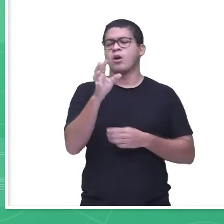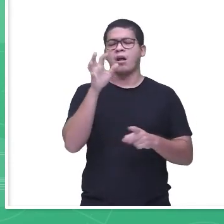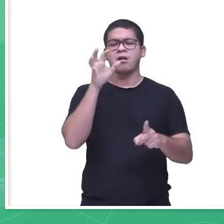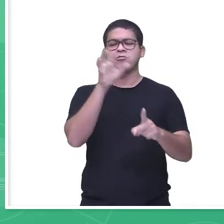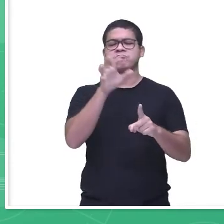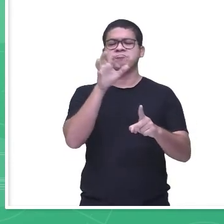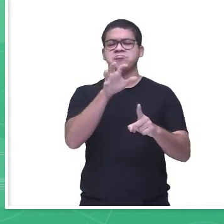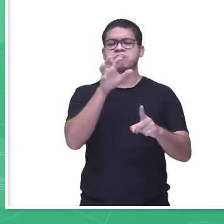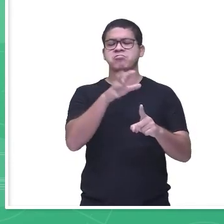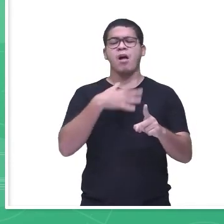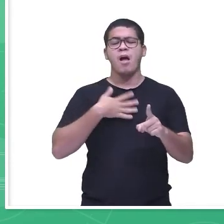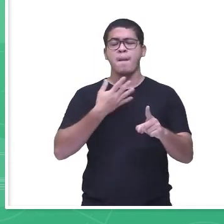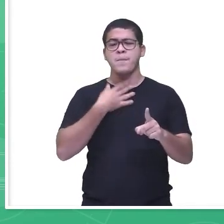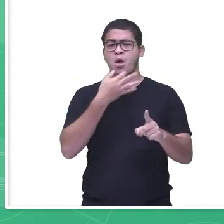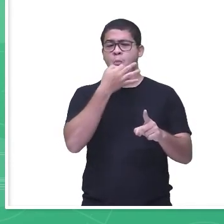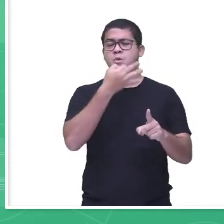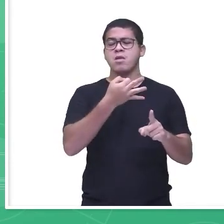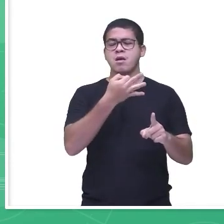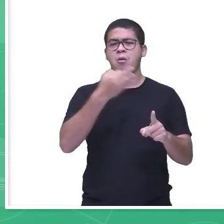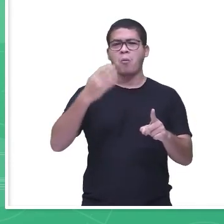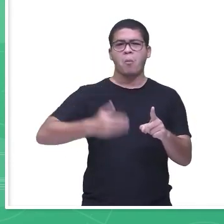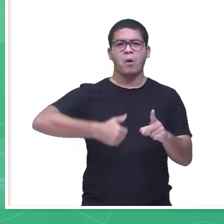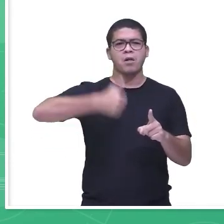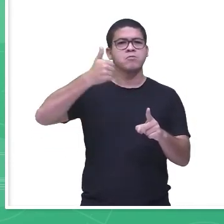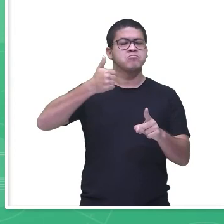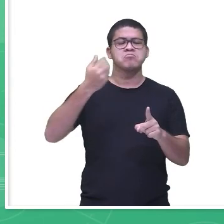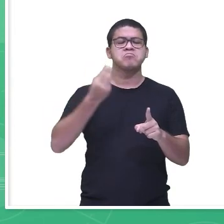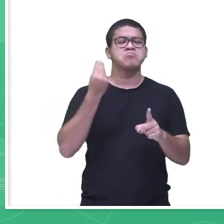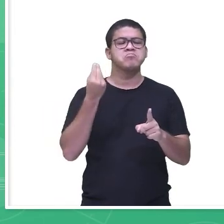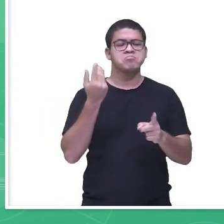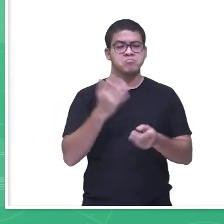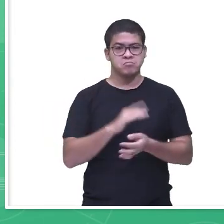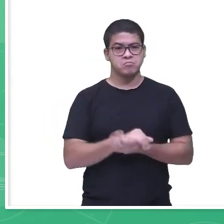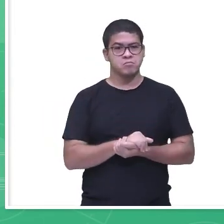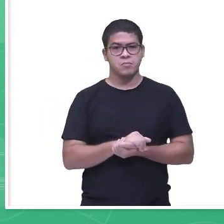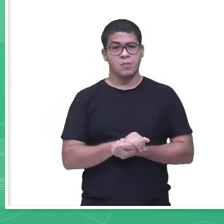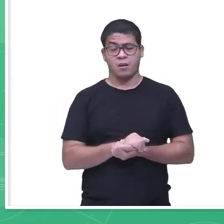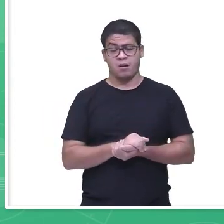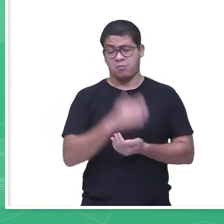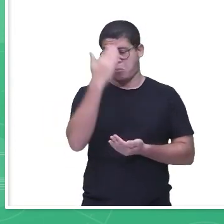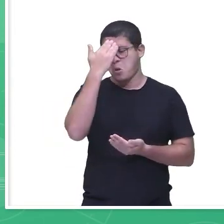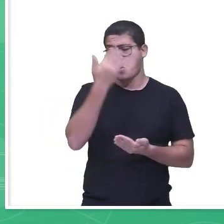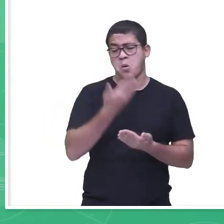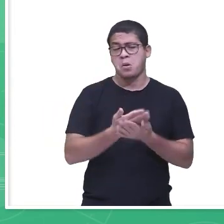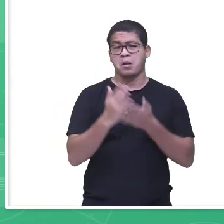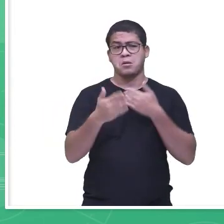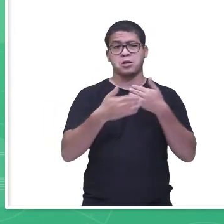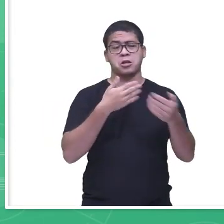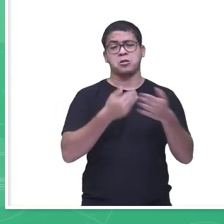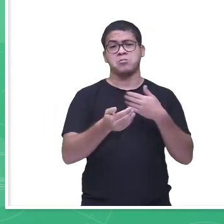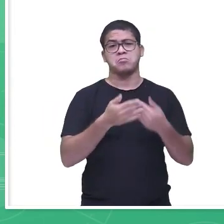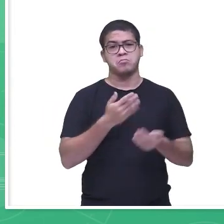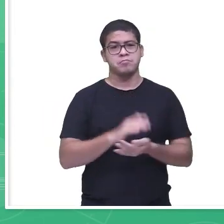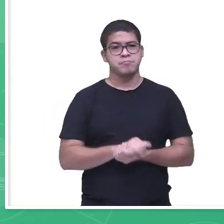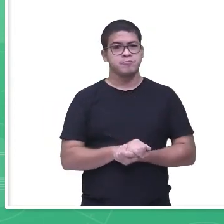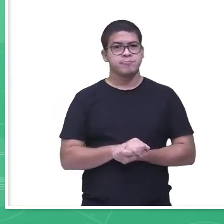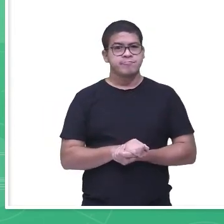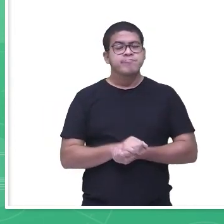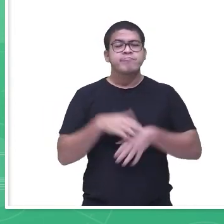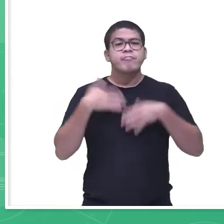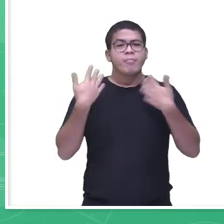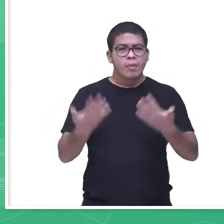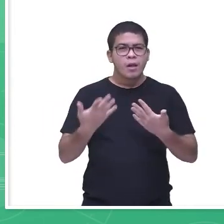é verdadeira. E pronto, e acabou-se. Se ele acreditar bem, se não acreditar também, tanto faz para mim. Qual é? Se nós